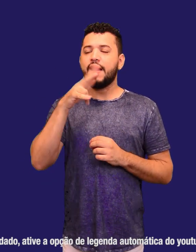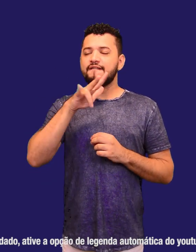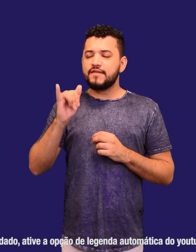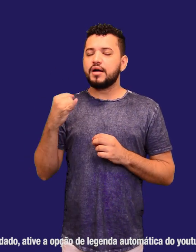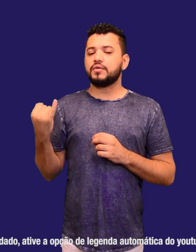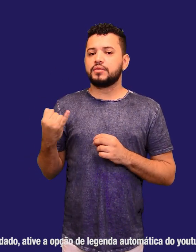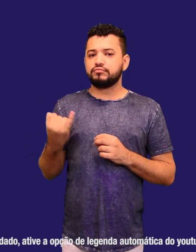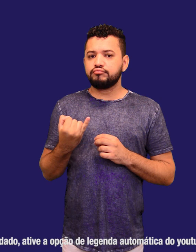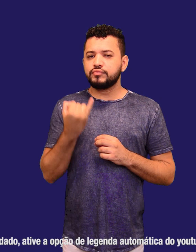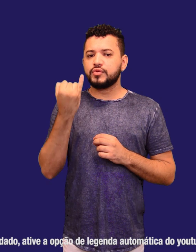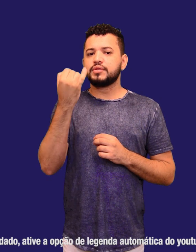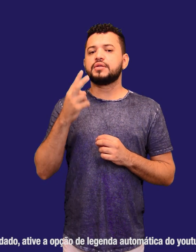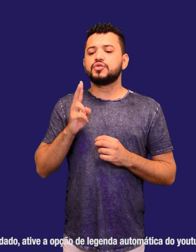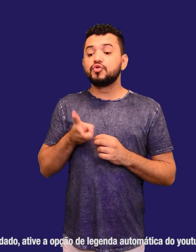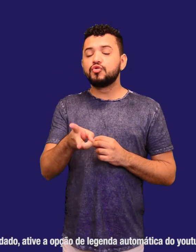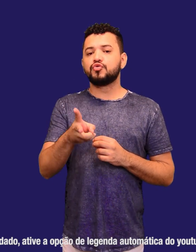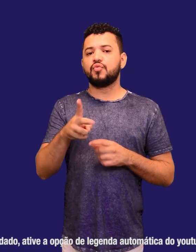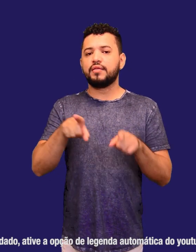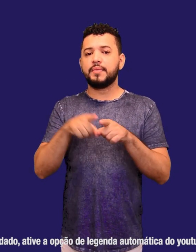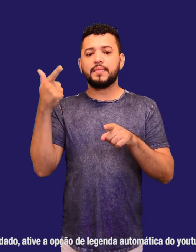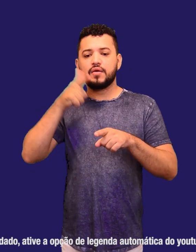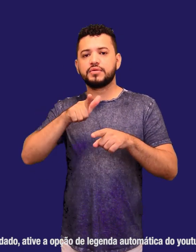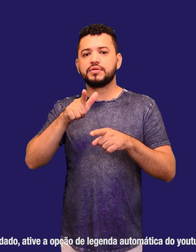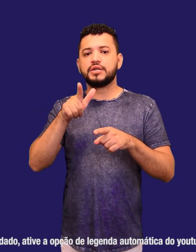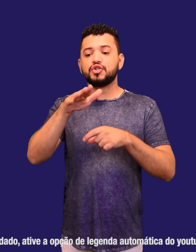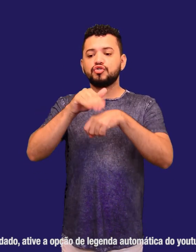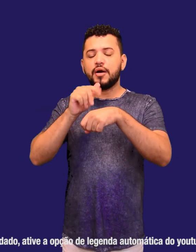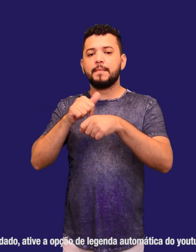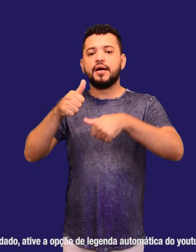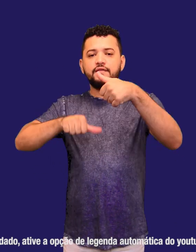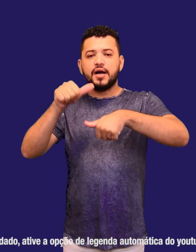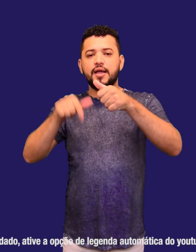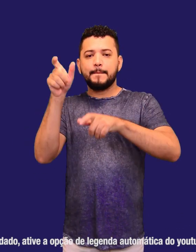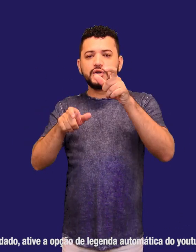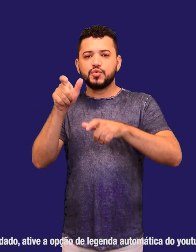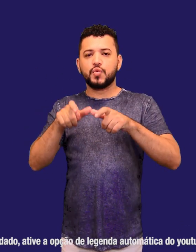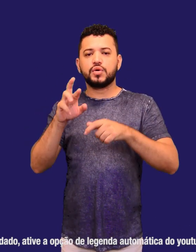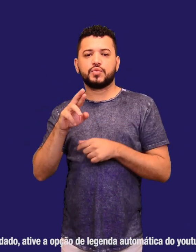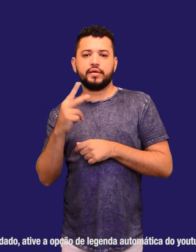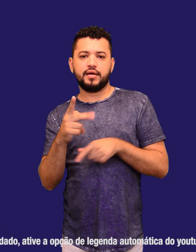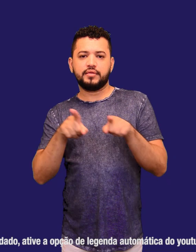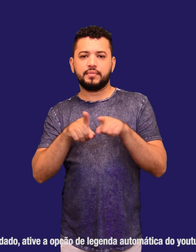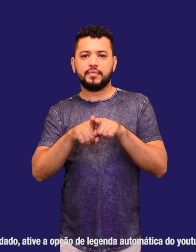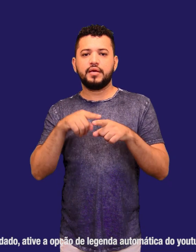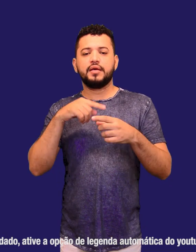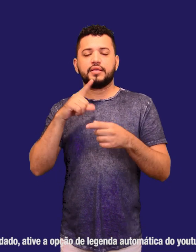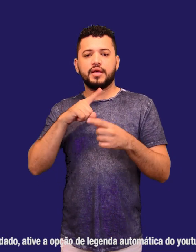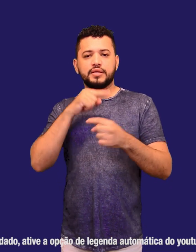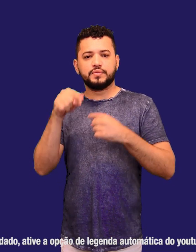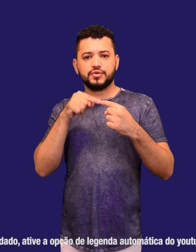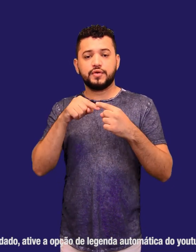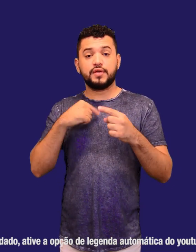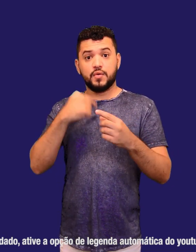sendo tendência para o recrutamento e seleção. Muitas ferramentas, né, foram aprimoradas com esse objetivo. Mas eu acredito